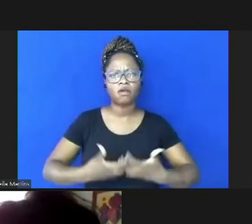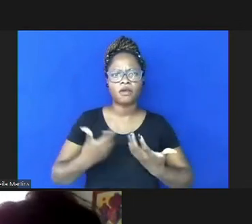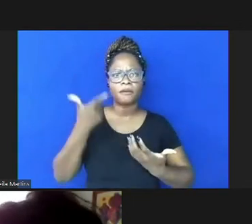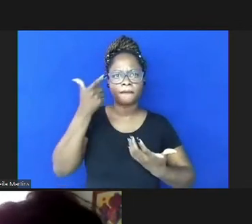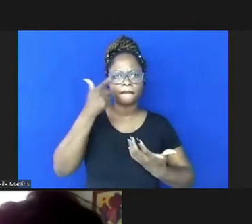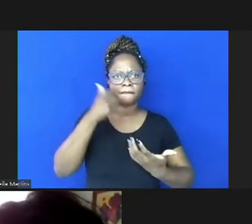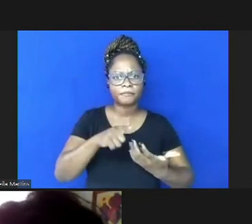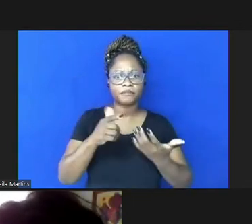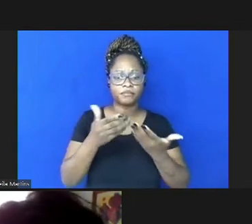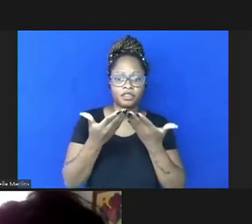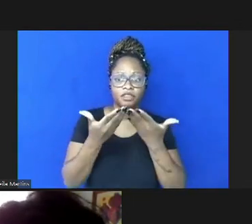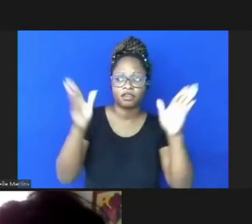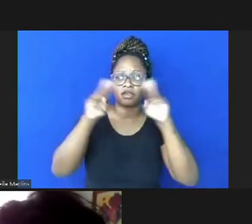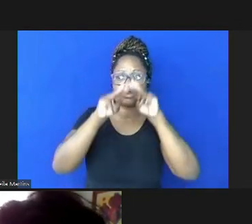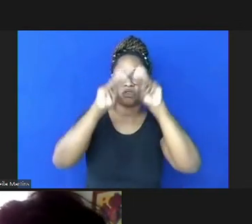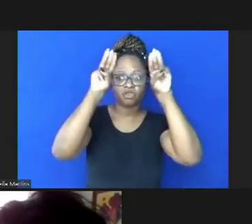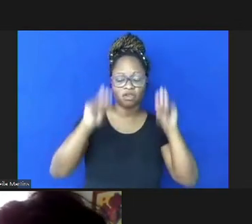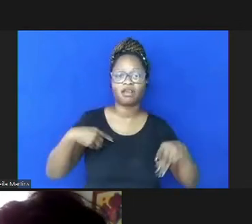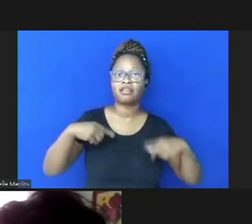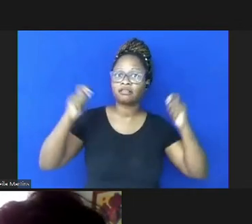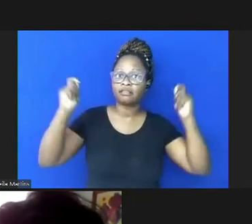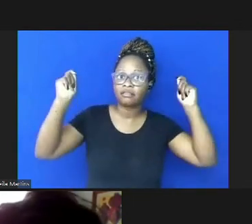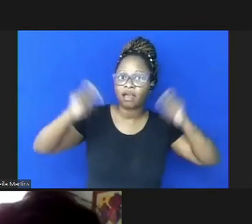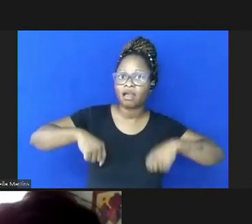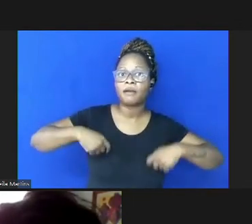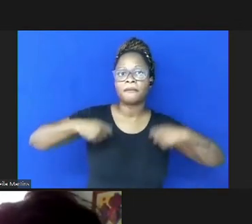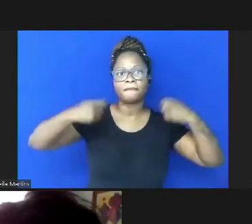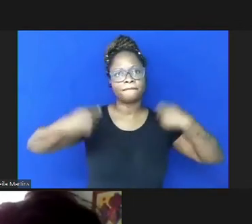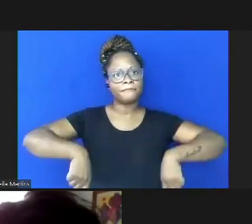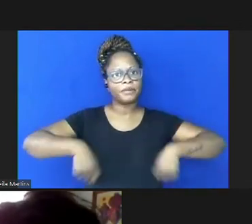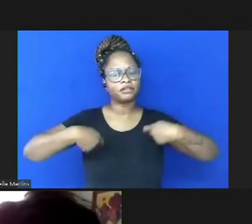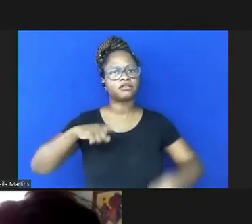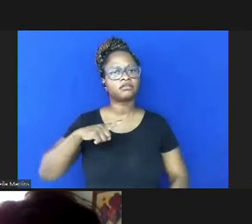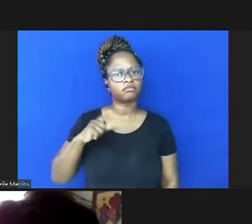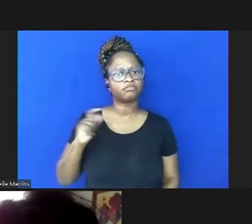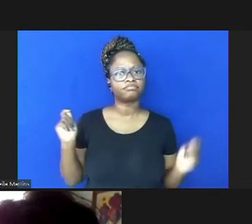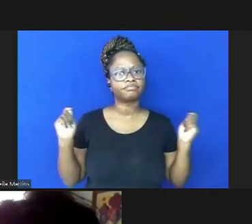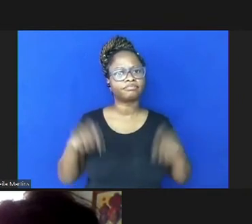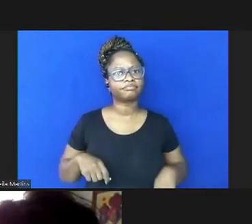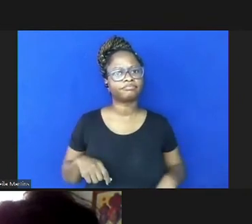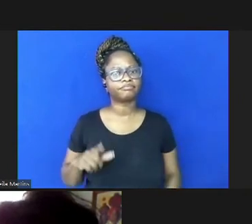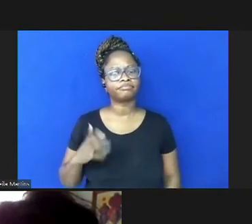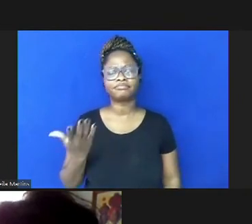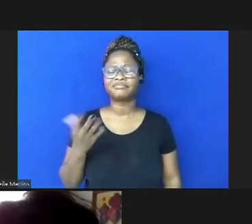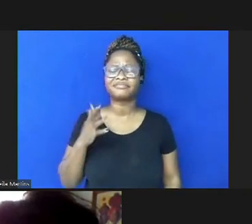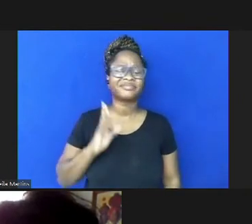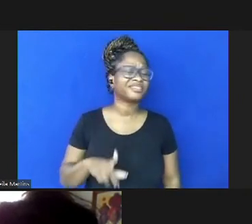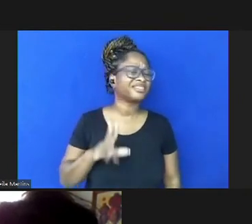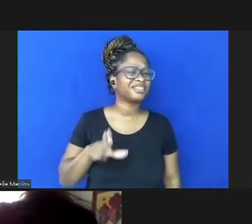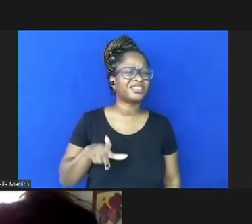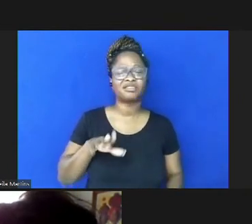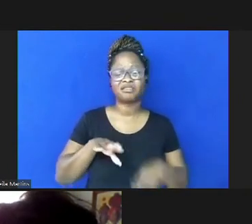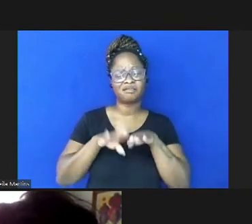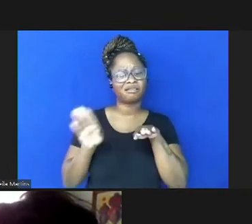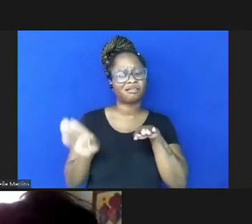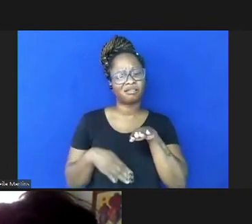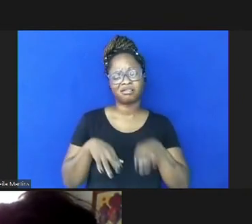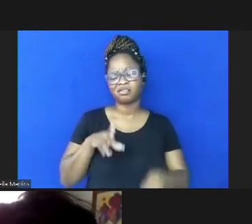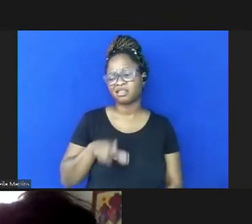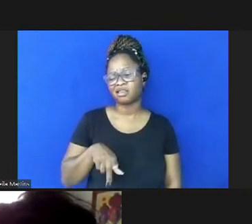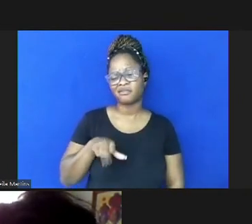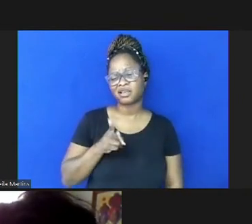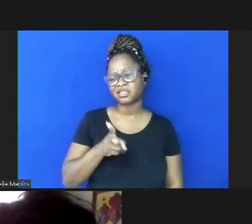museu temos que ter a possibilidade de não sempre